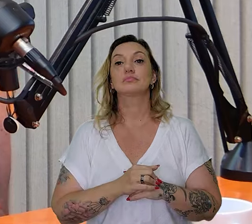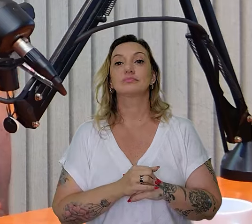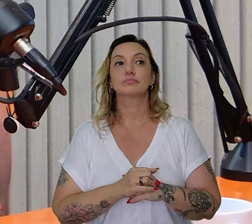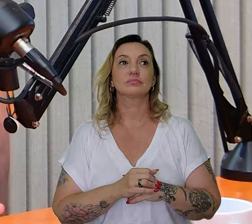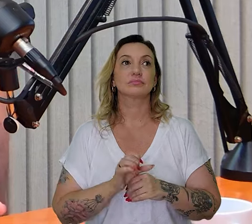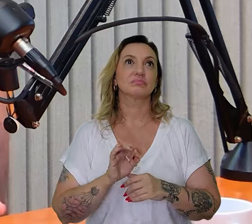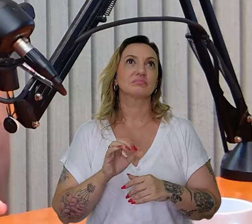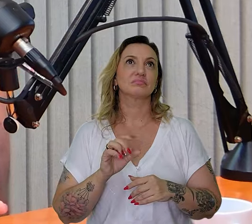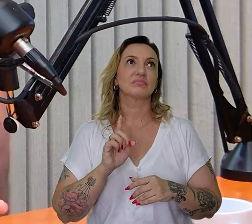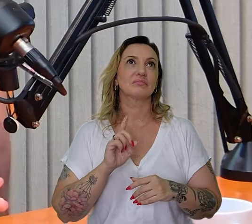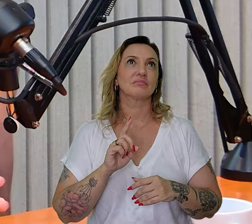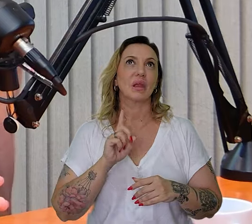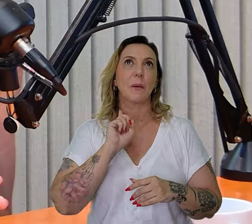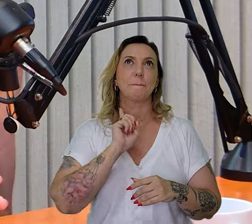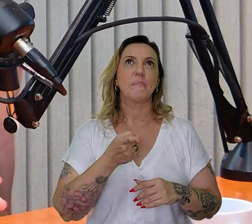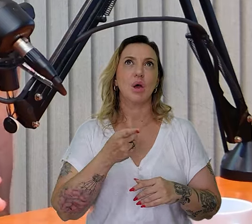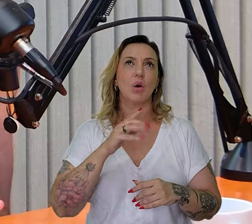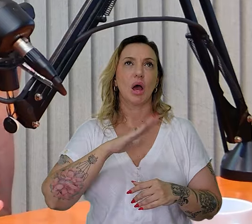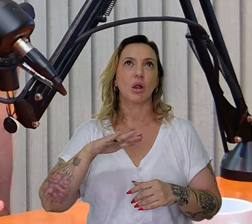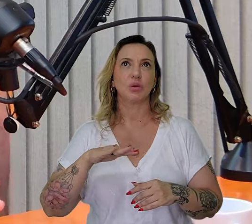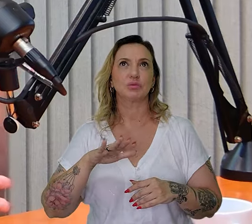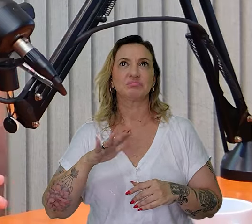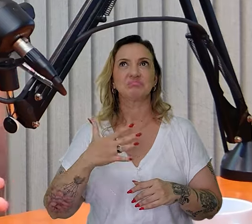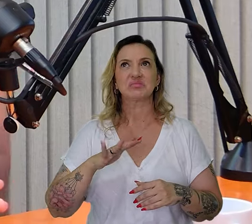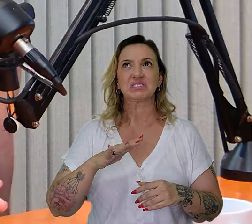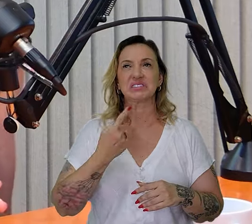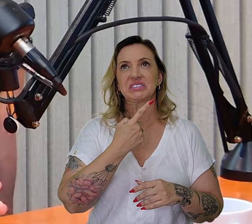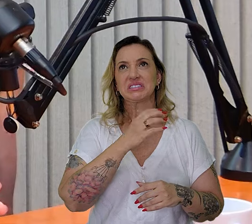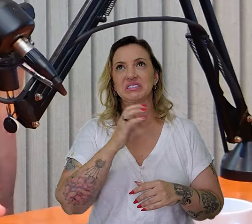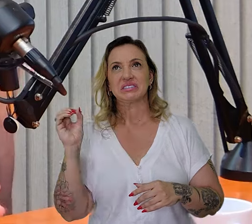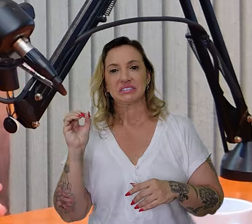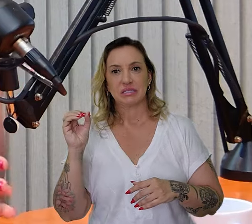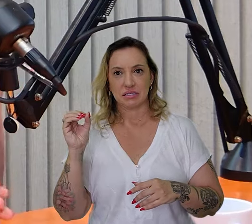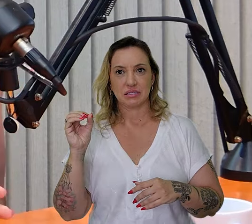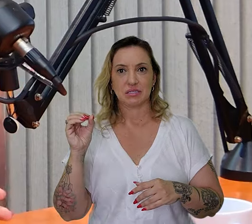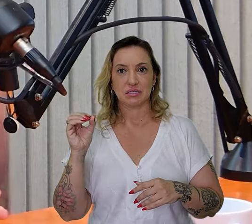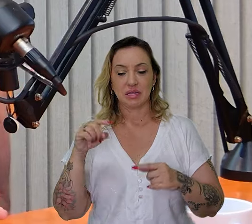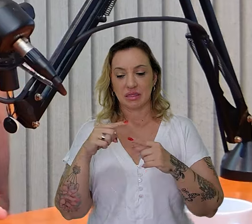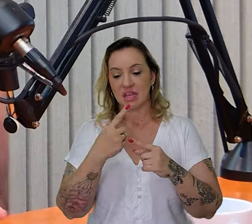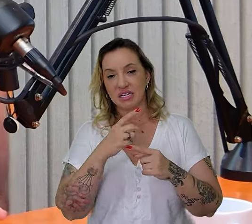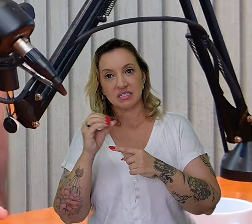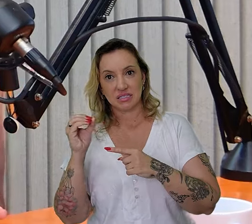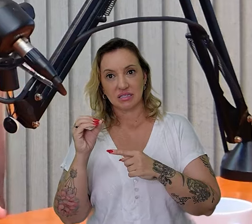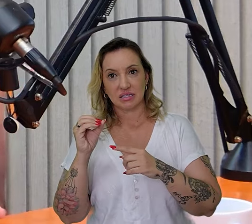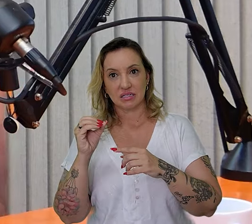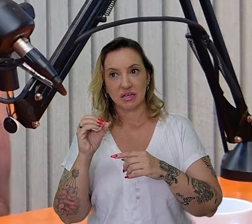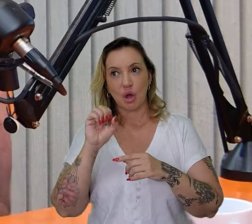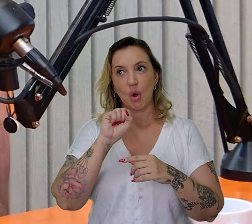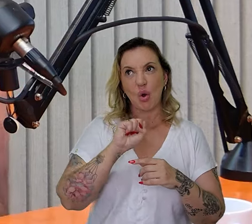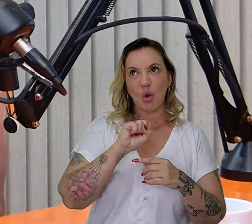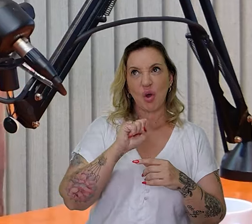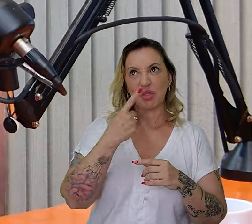estudando você vai ter uma média de 100 que são internacionais desses 100 Entre oit e 10% são brasileiros